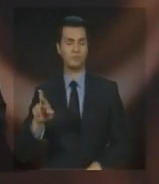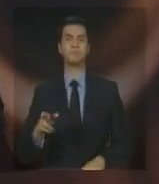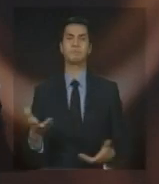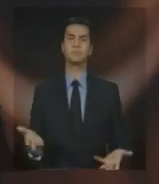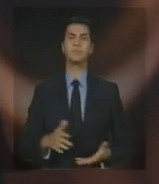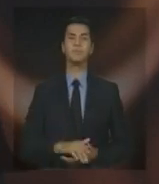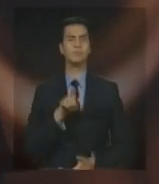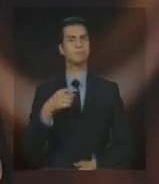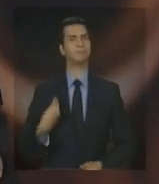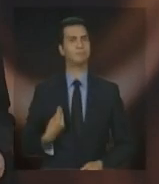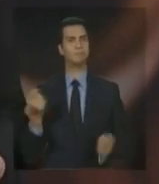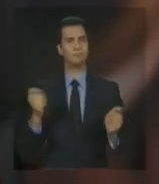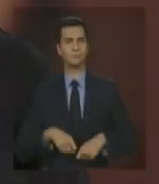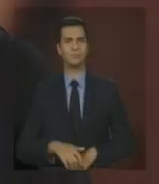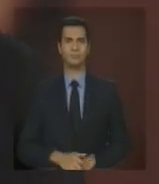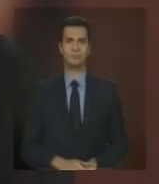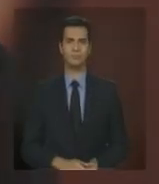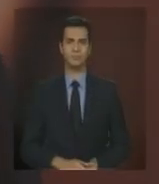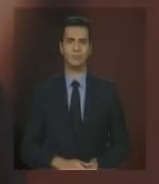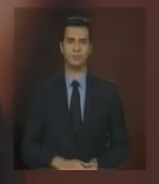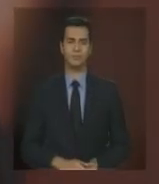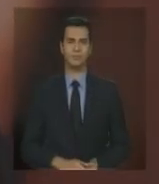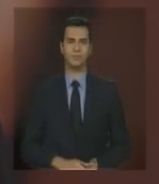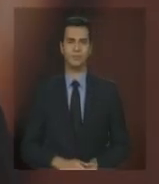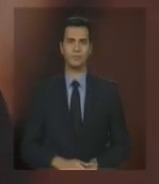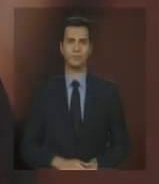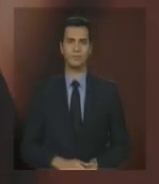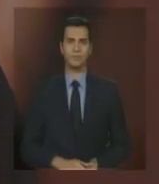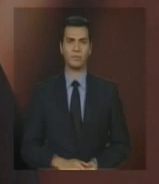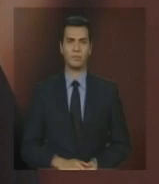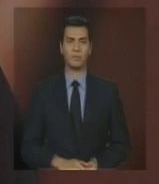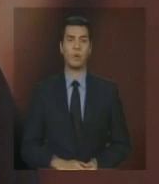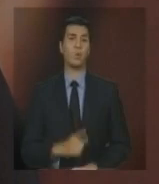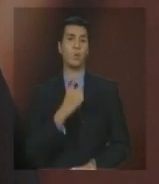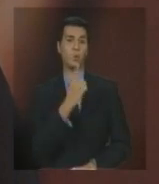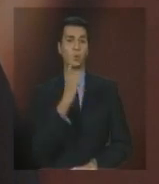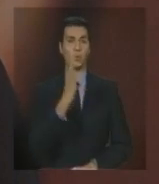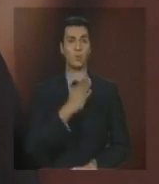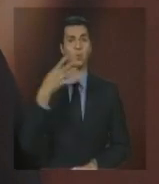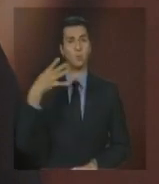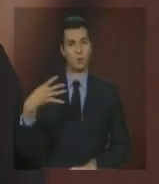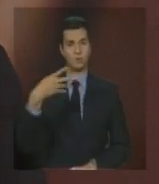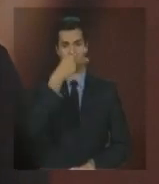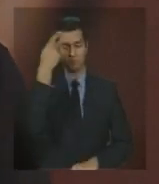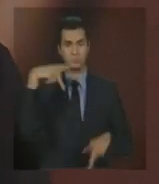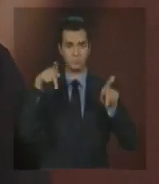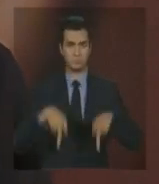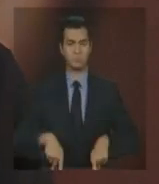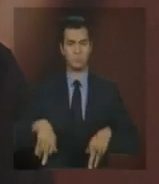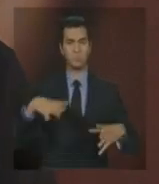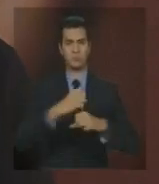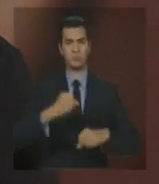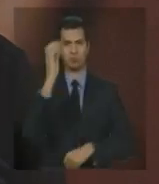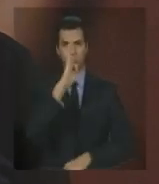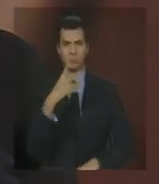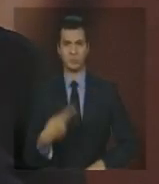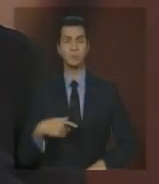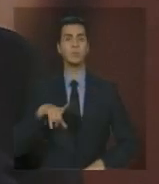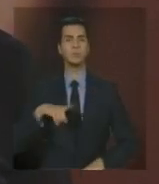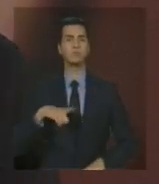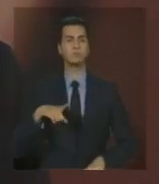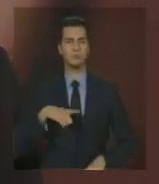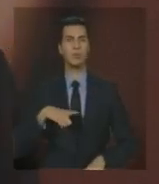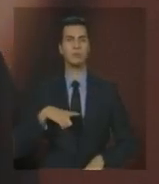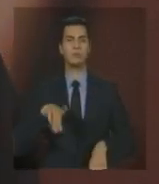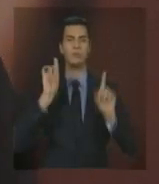www.twitter.com/tvnbr. Participe! Um em cada 14 brasileiros tem algum tipo de deficiência. São